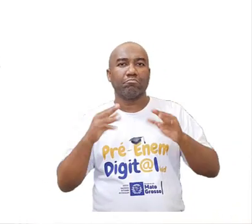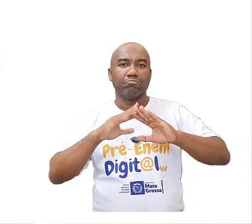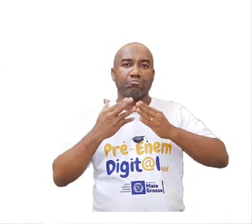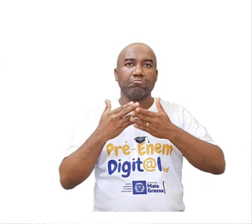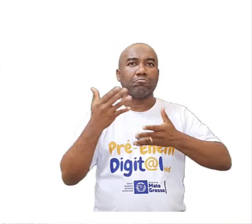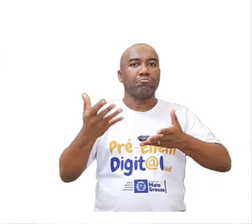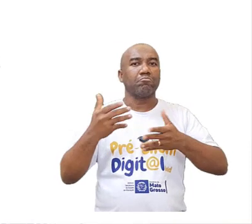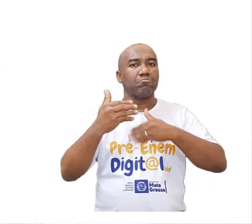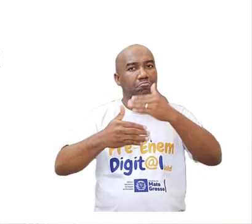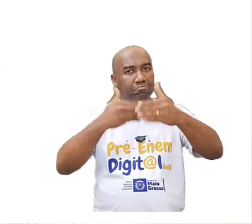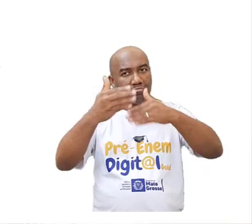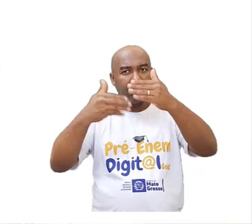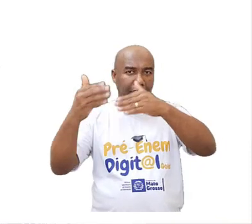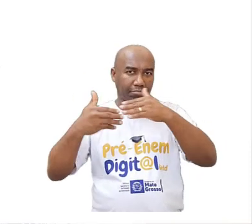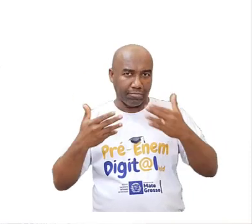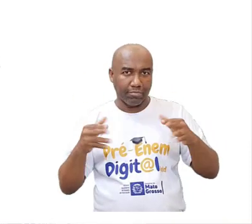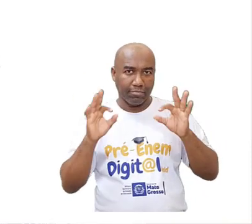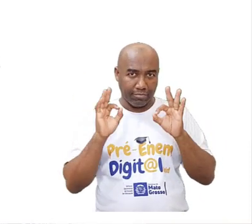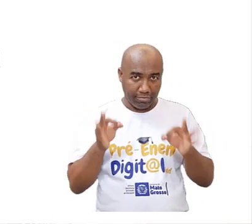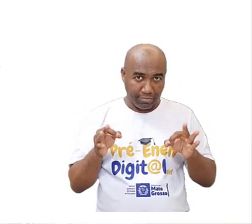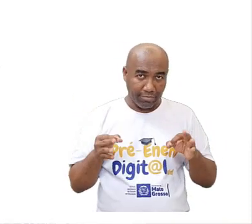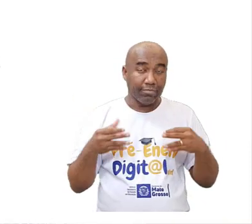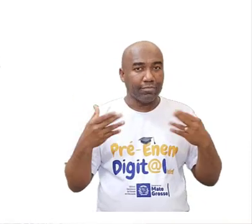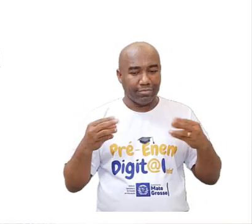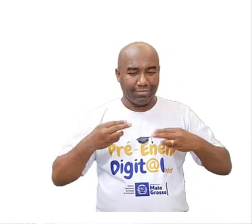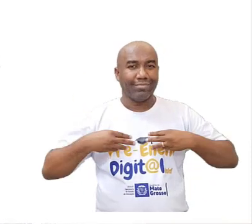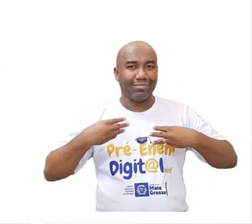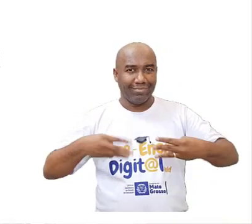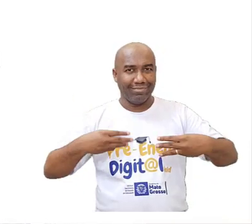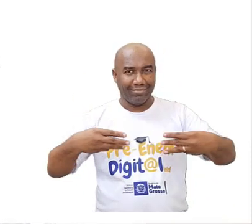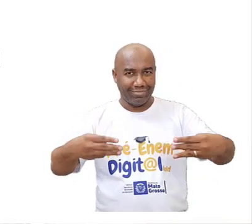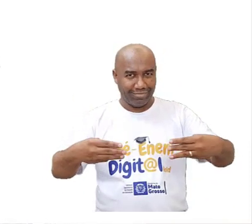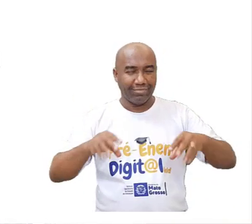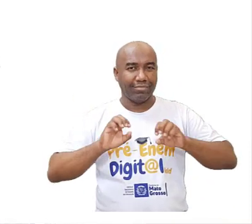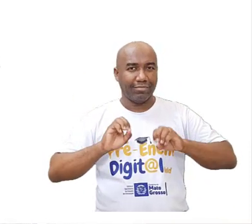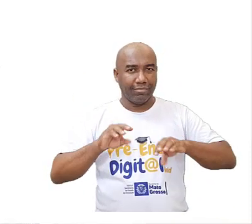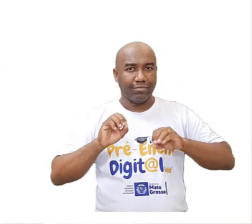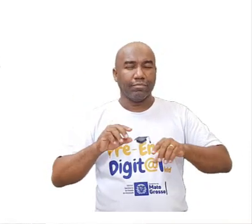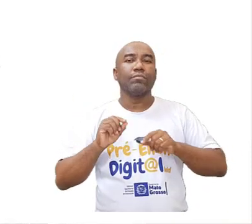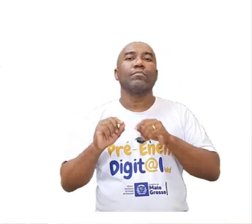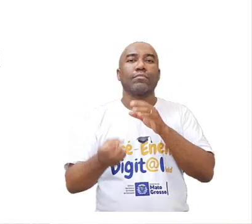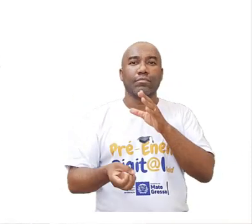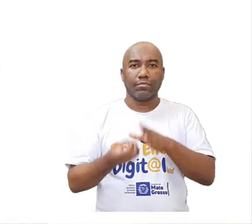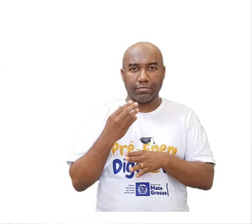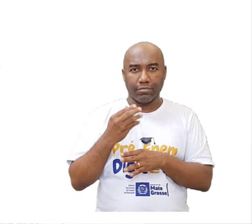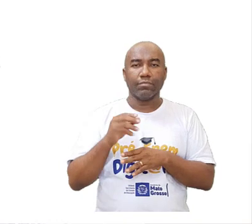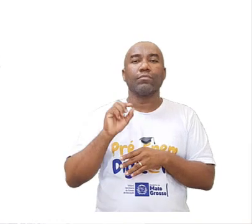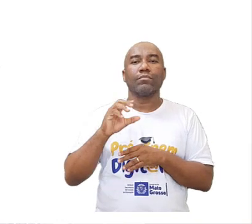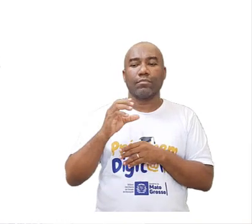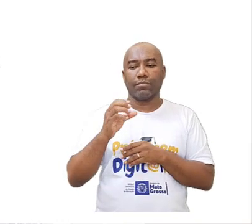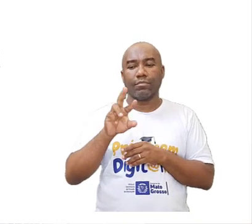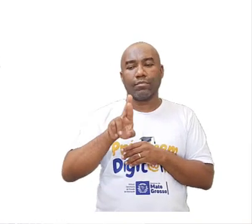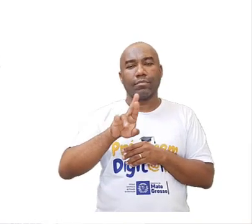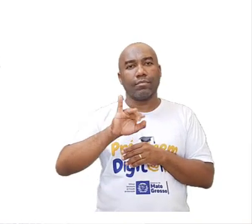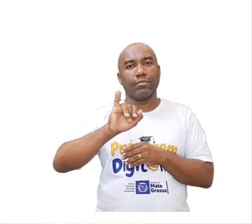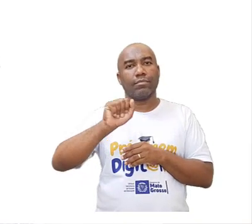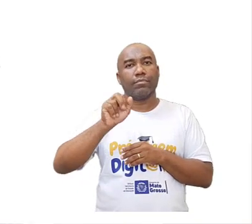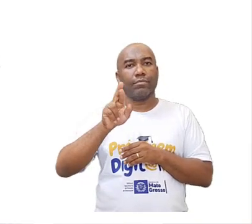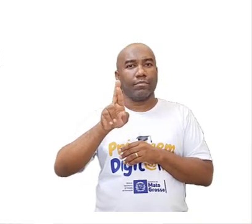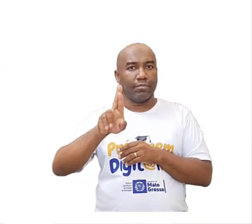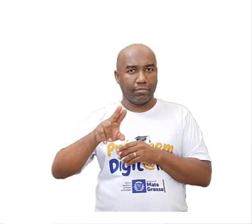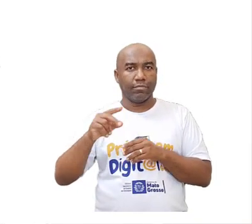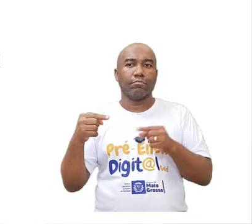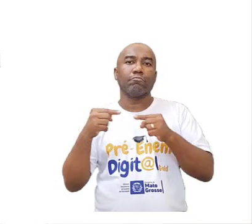Então, Ministério da Educação é agente, criar um projeto é ação. Perceba,